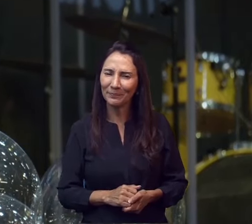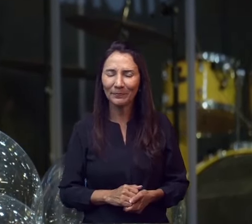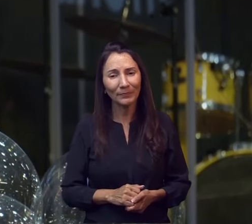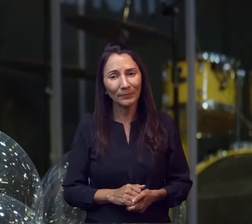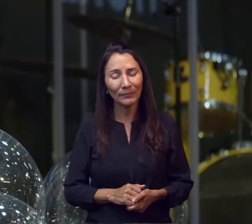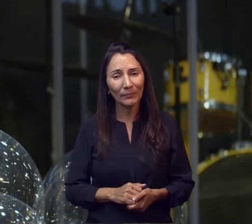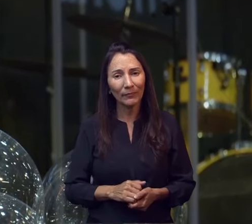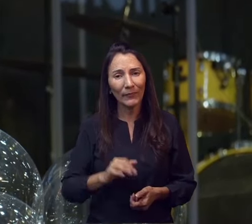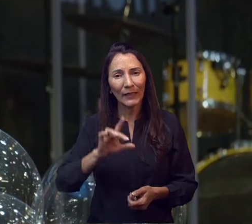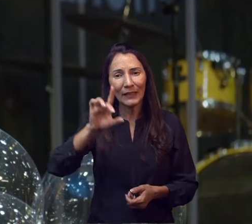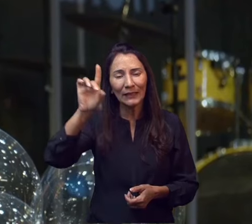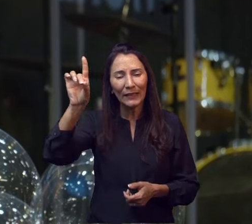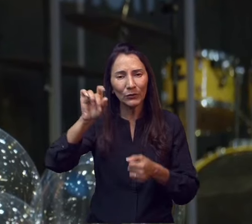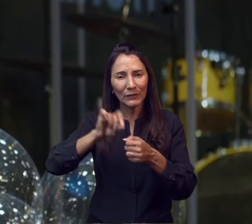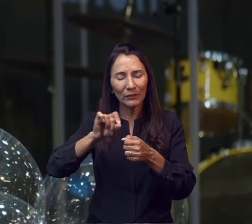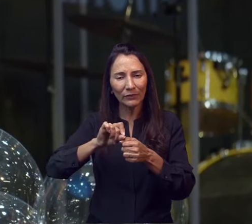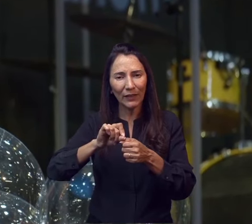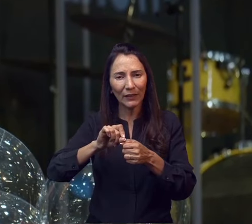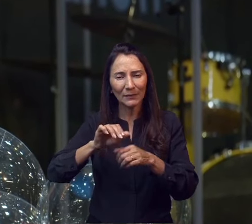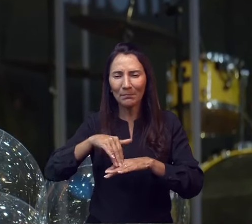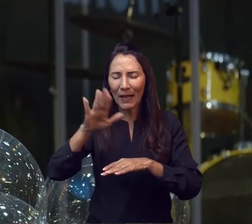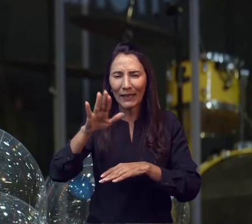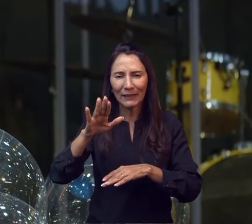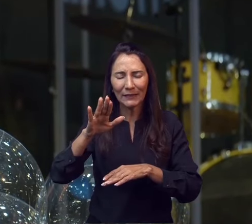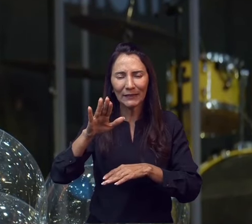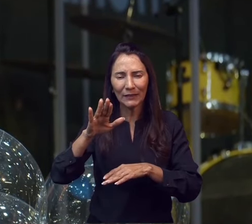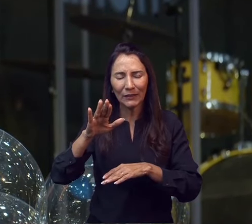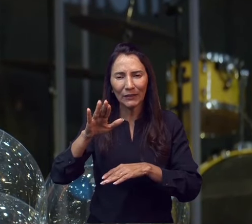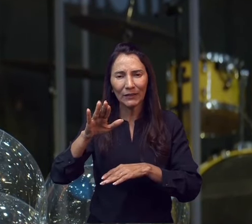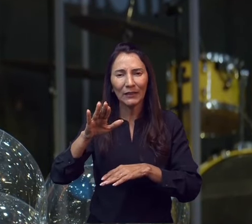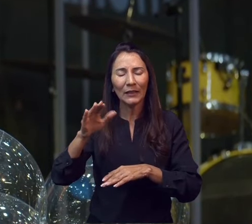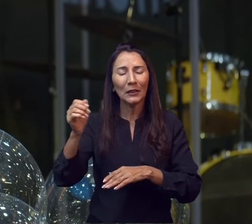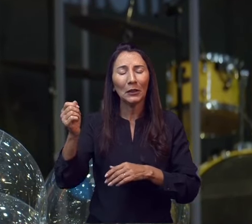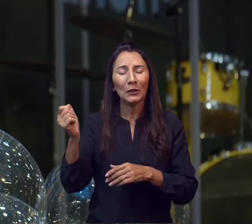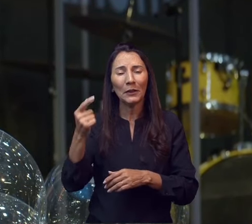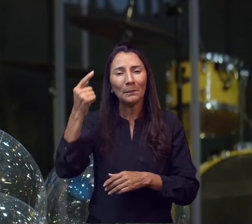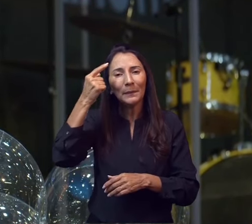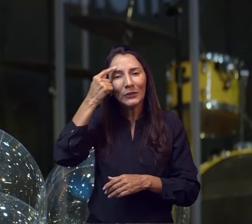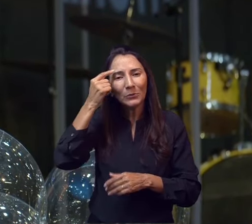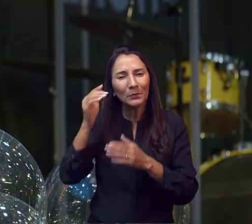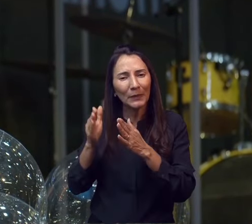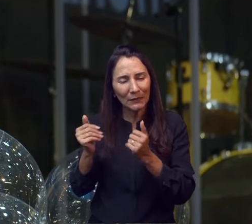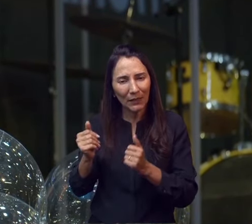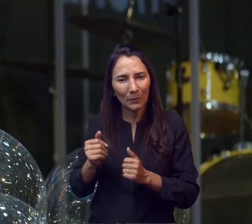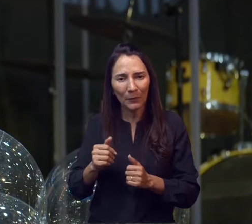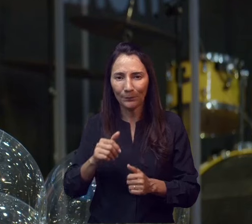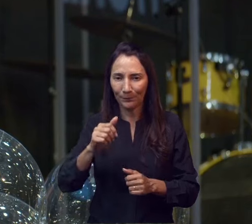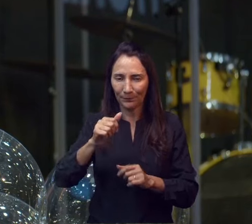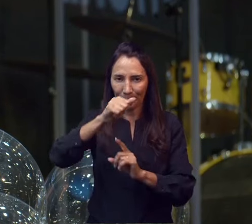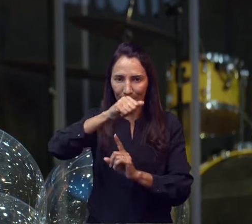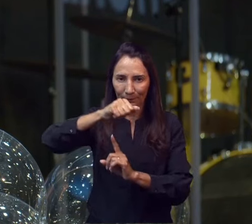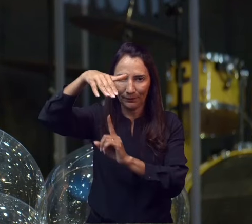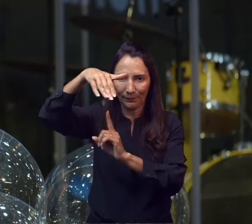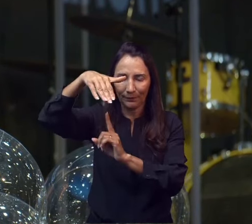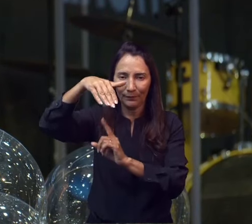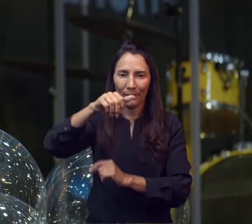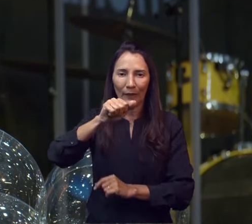o Deus que faz além do que pedimos ou pensamos Ana Primeiro Samuel Capítulo 1 Versículo